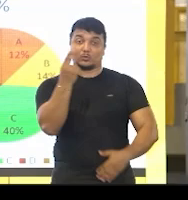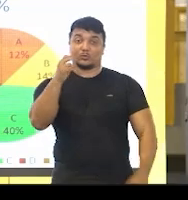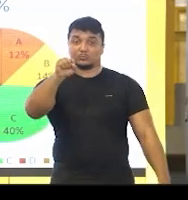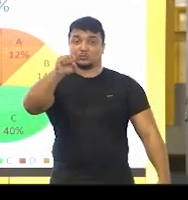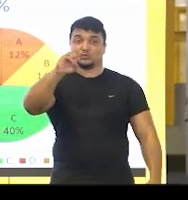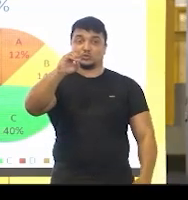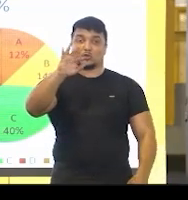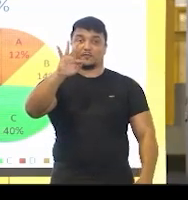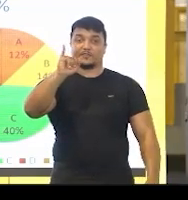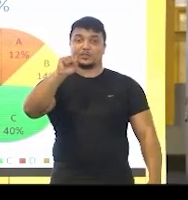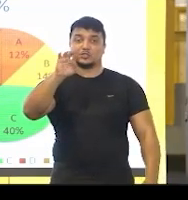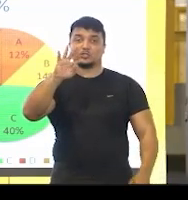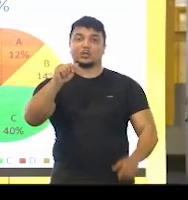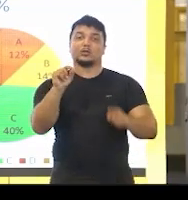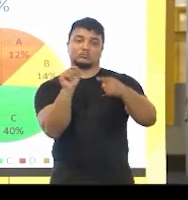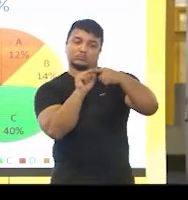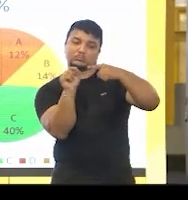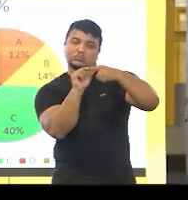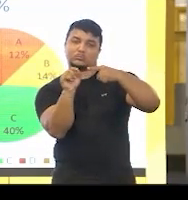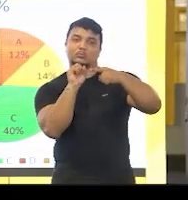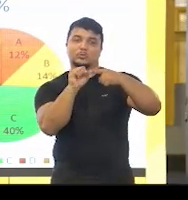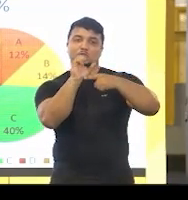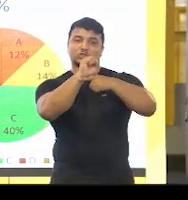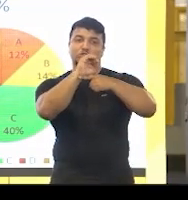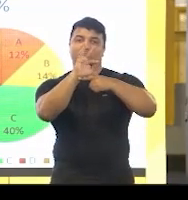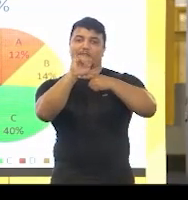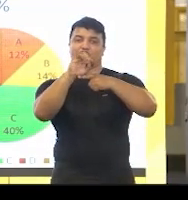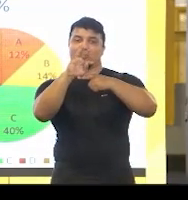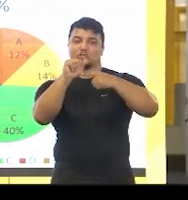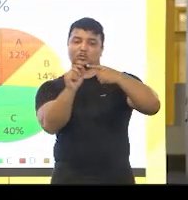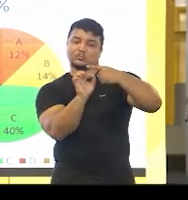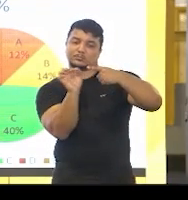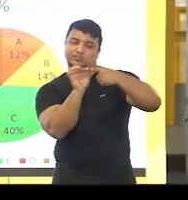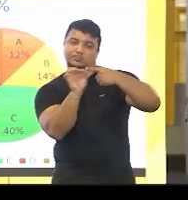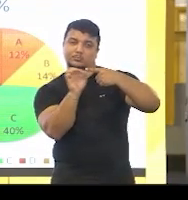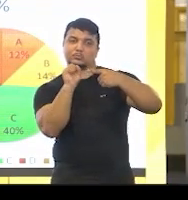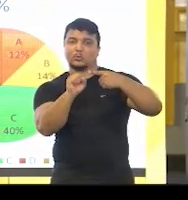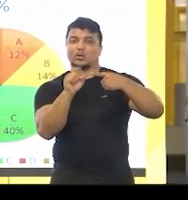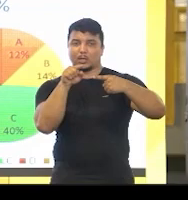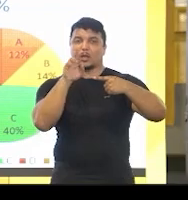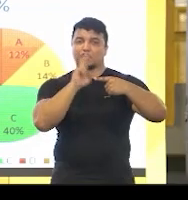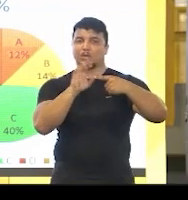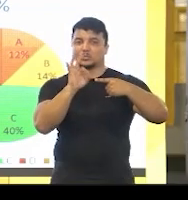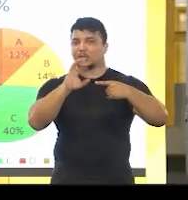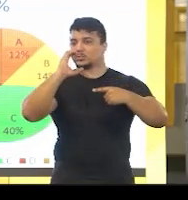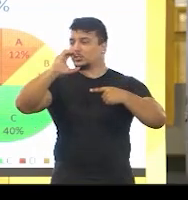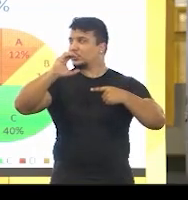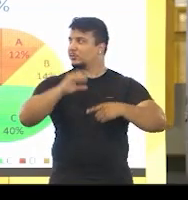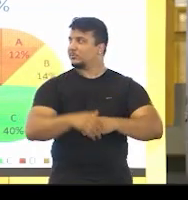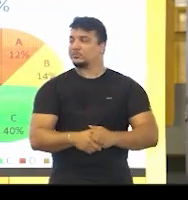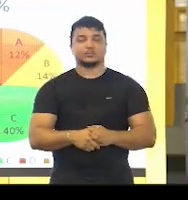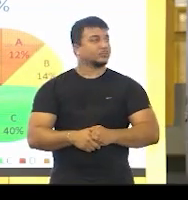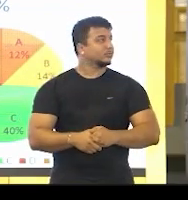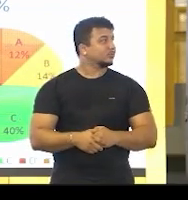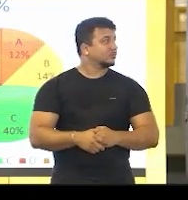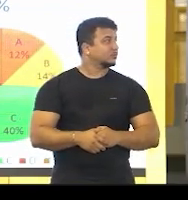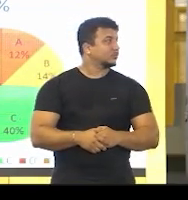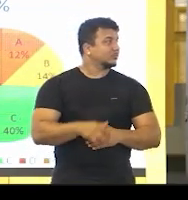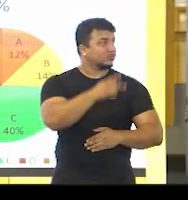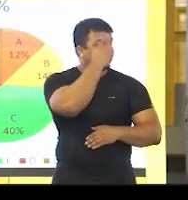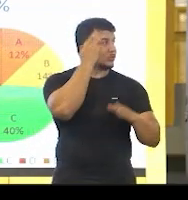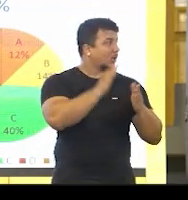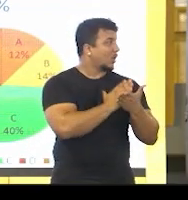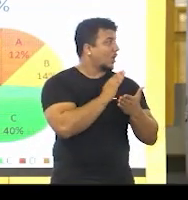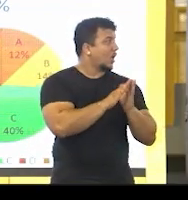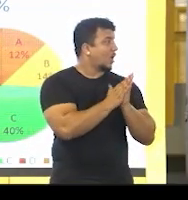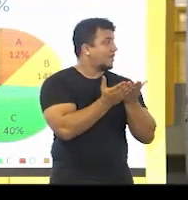nomezinho sofistas, duas coisas. Coloca assim, ó, você que está anotando. Estou vendo muita gente aqui em cima, ó, com o caderninho aberto,